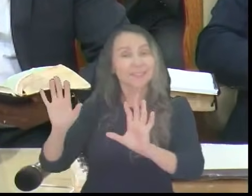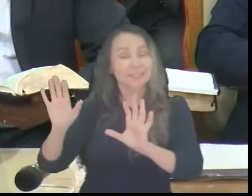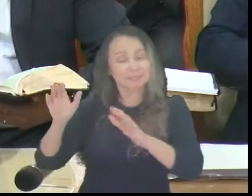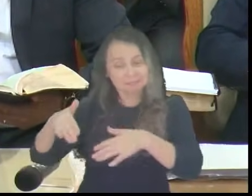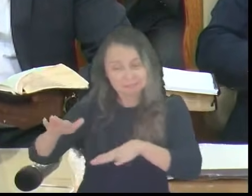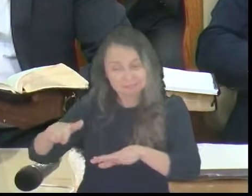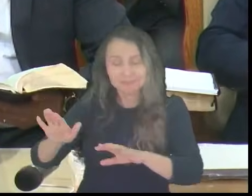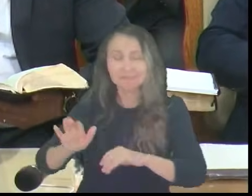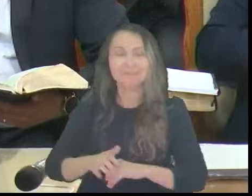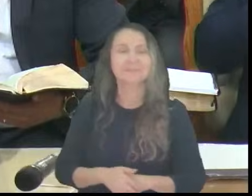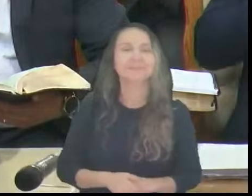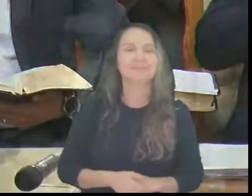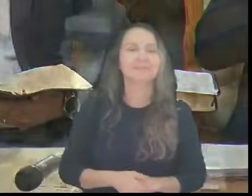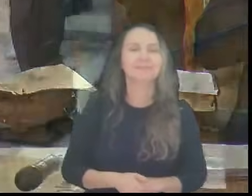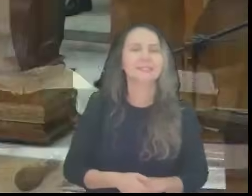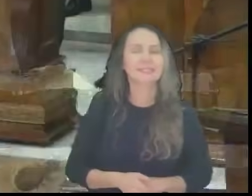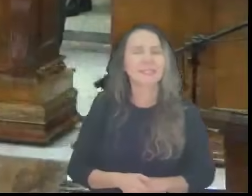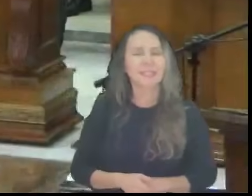prossiga.